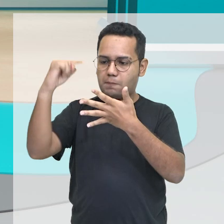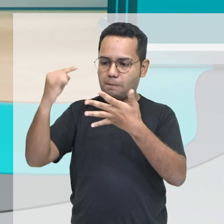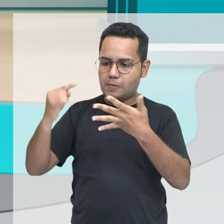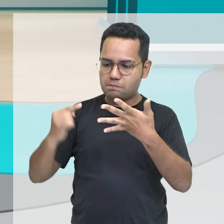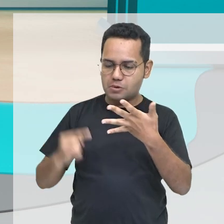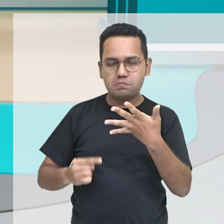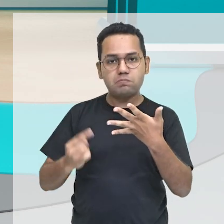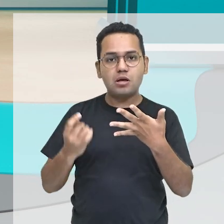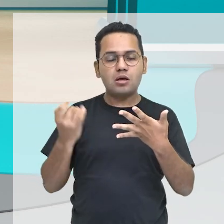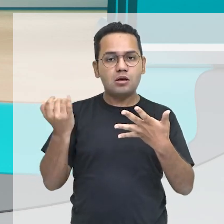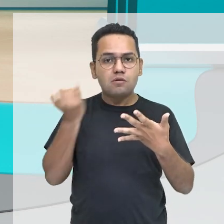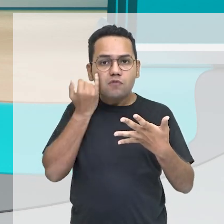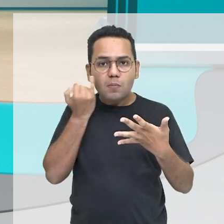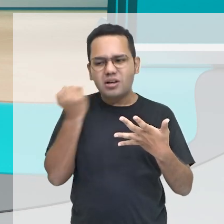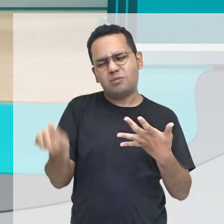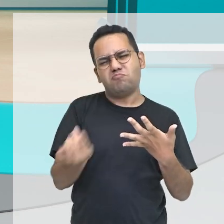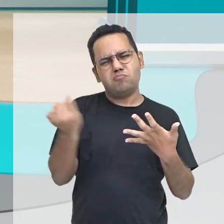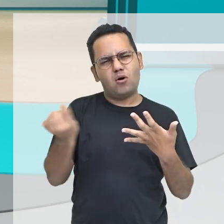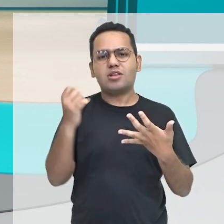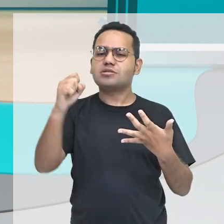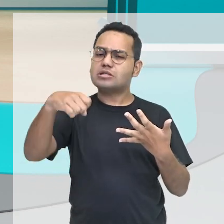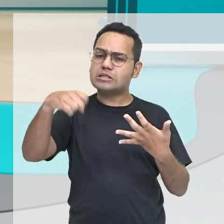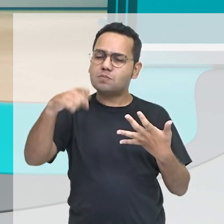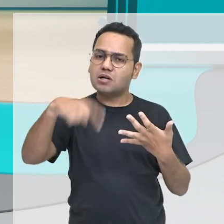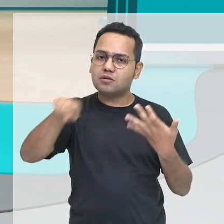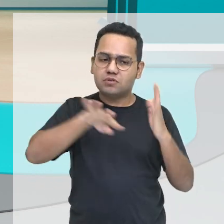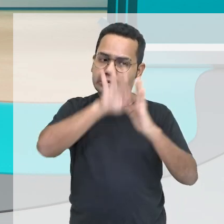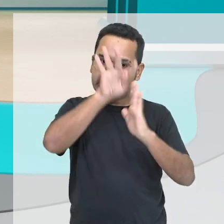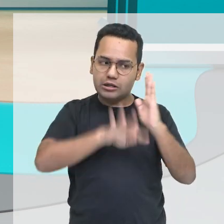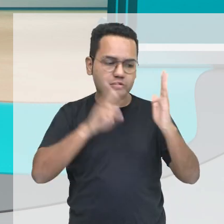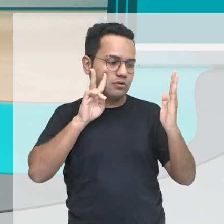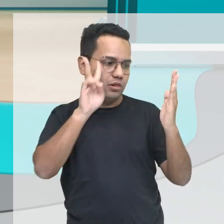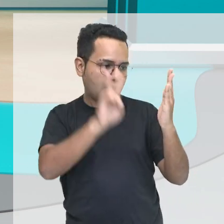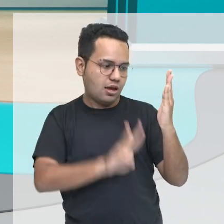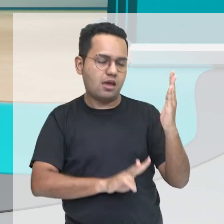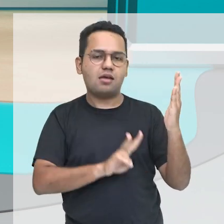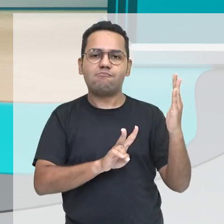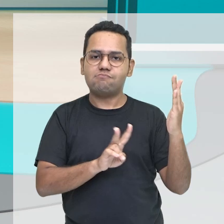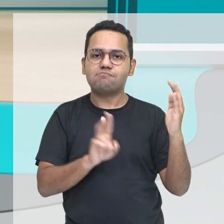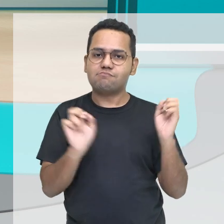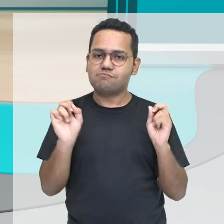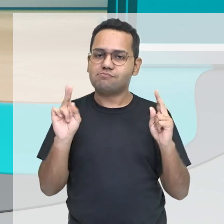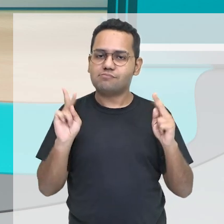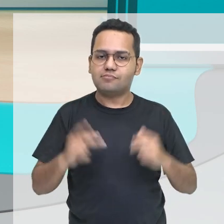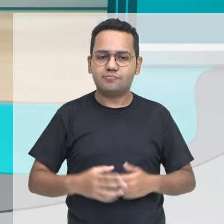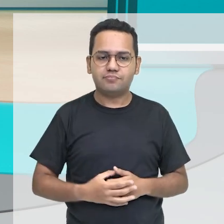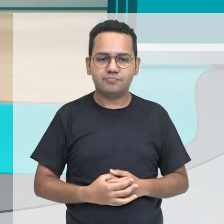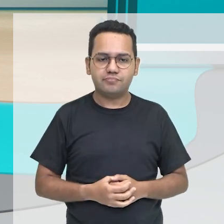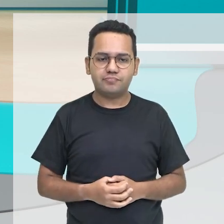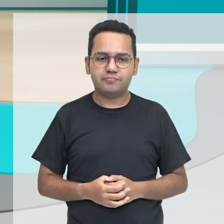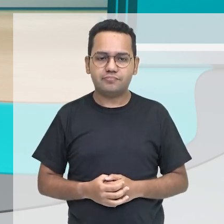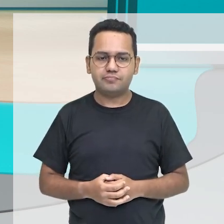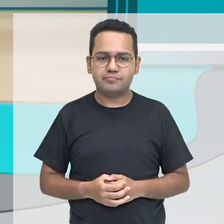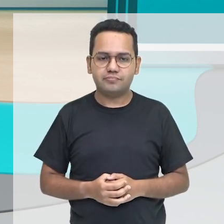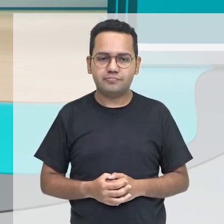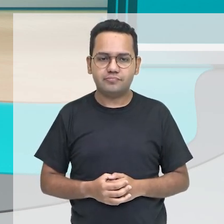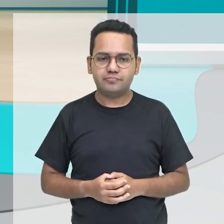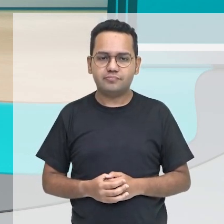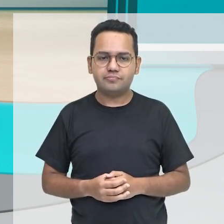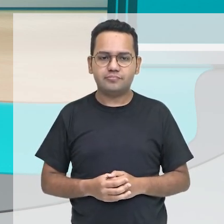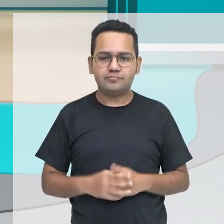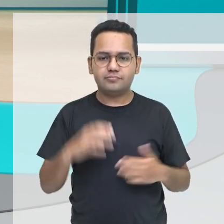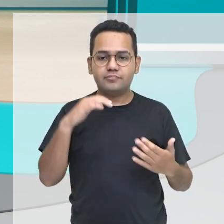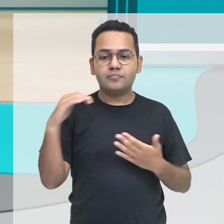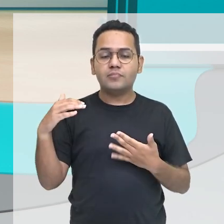que você for fazer uma leitura de um texto. Beleza? Estamos acordados? Então, olha só. Primeira